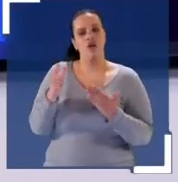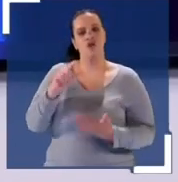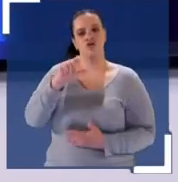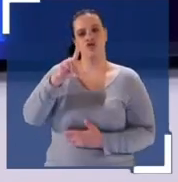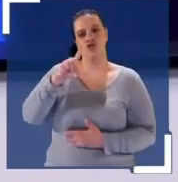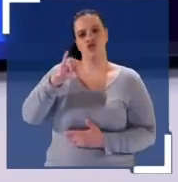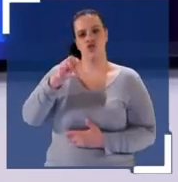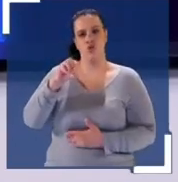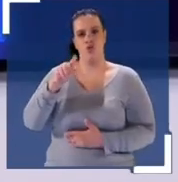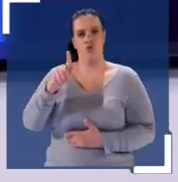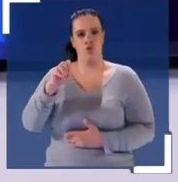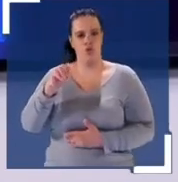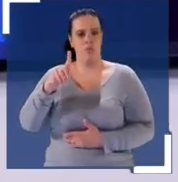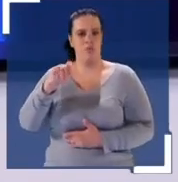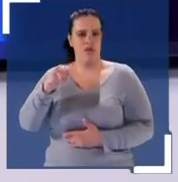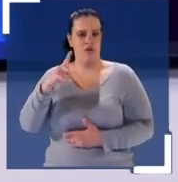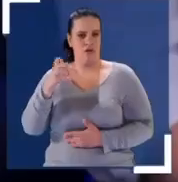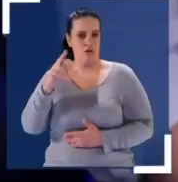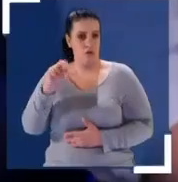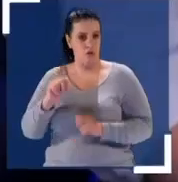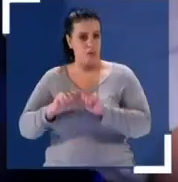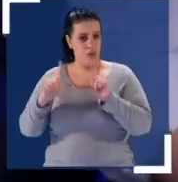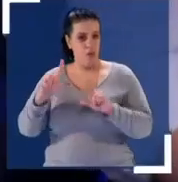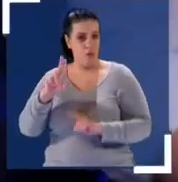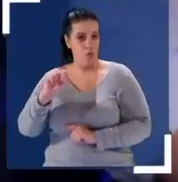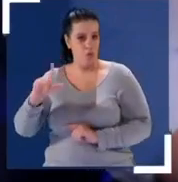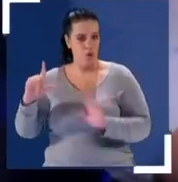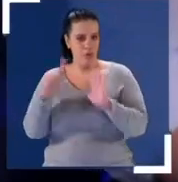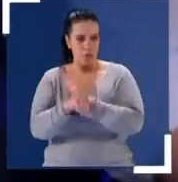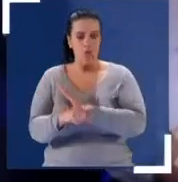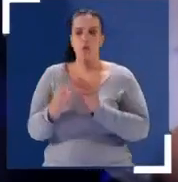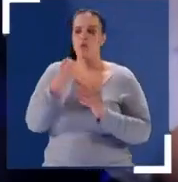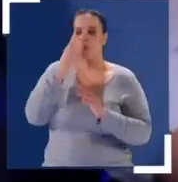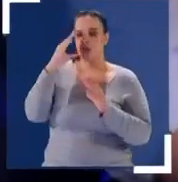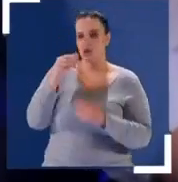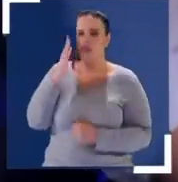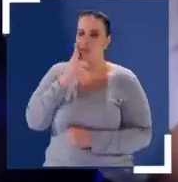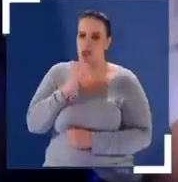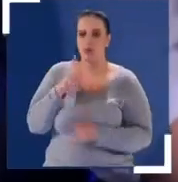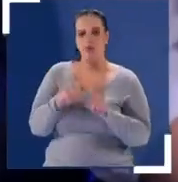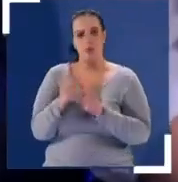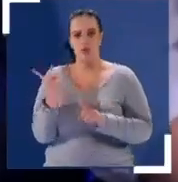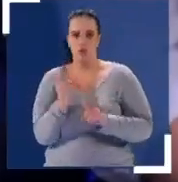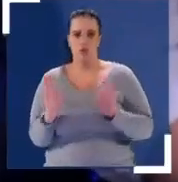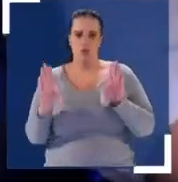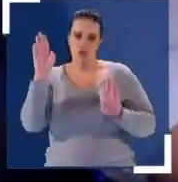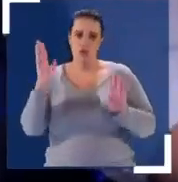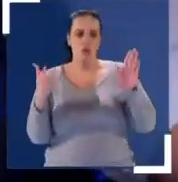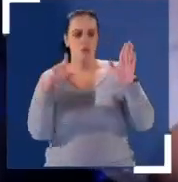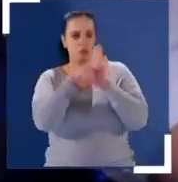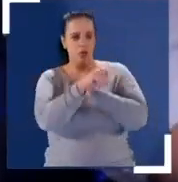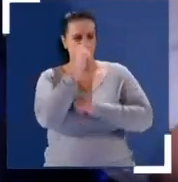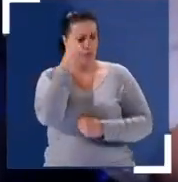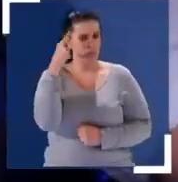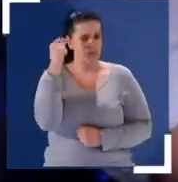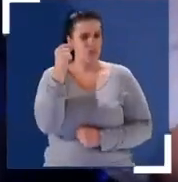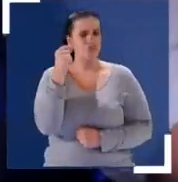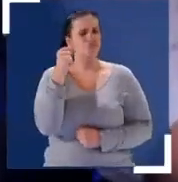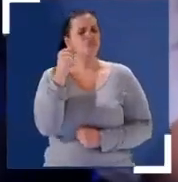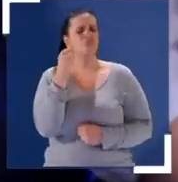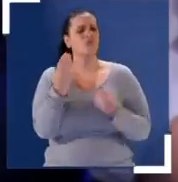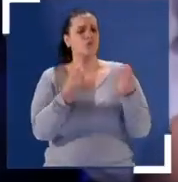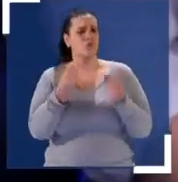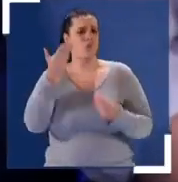noite, por favor, faça a sua pergunta. Boa noite, Nascimento, candidatos, boa noite a todos. Minha pergunta é para o candidato Márcio França. Candidato, nas